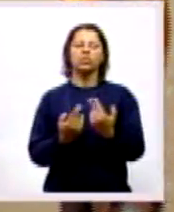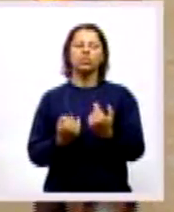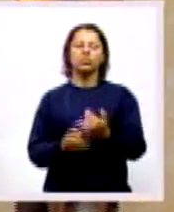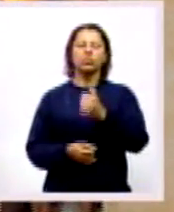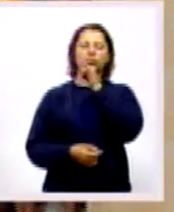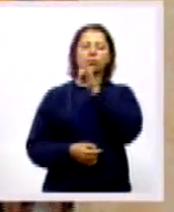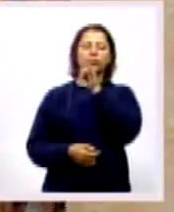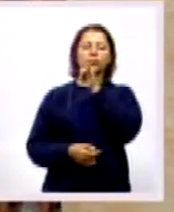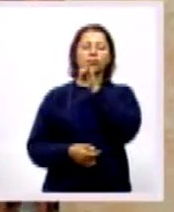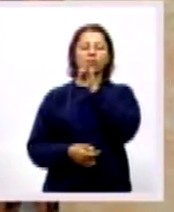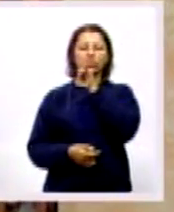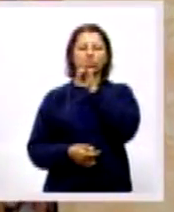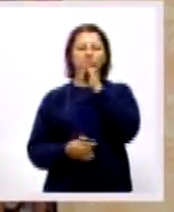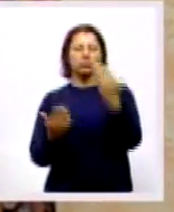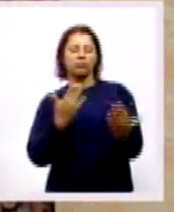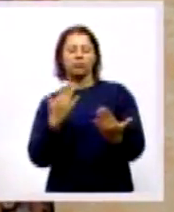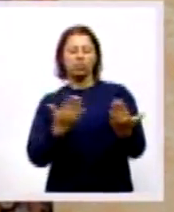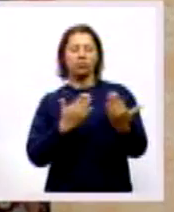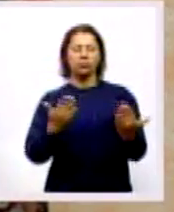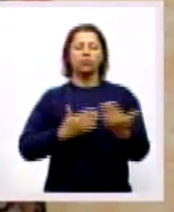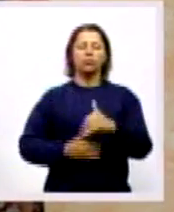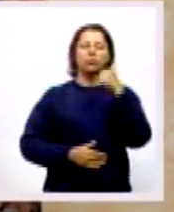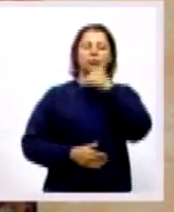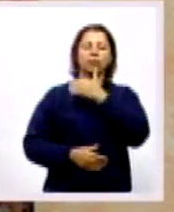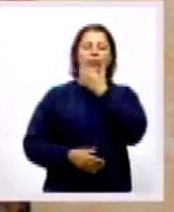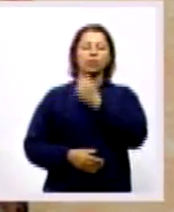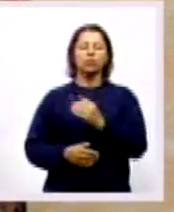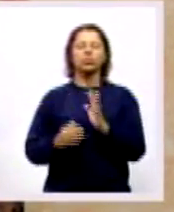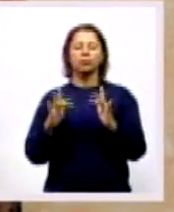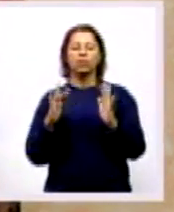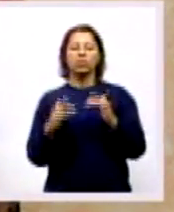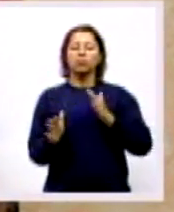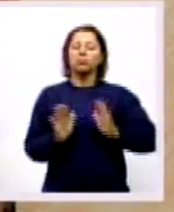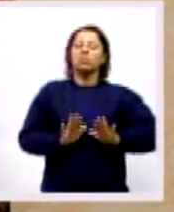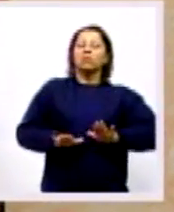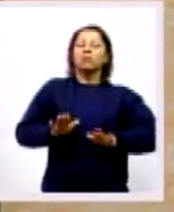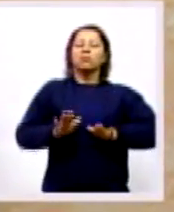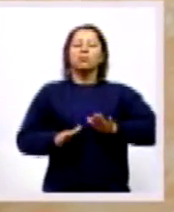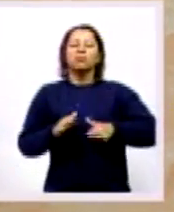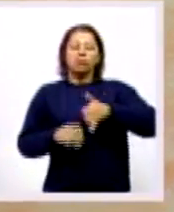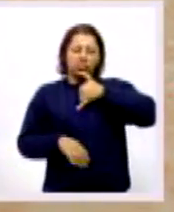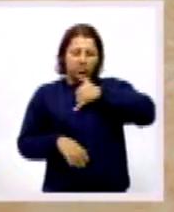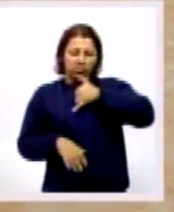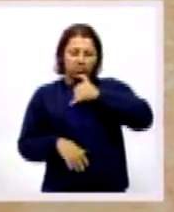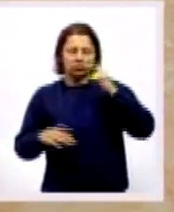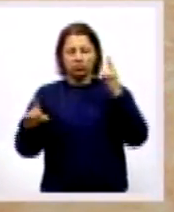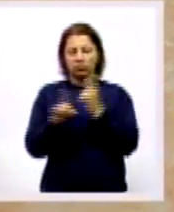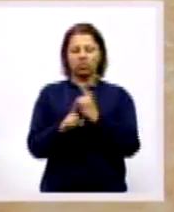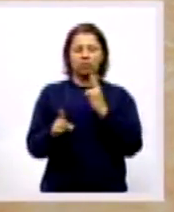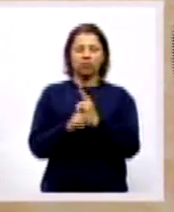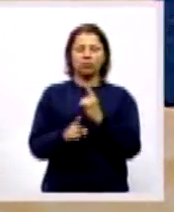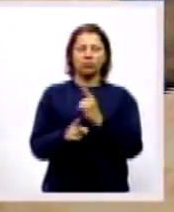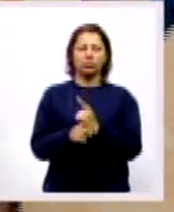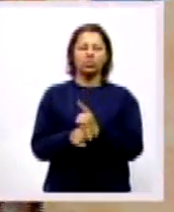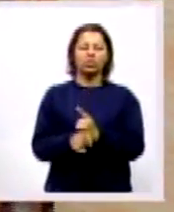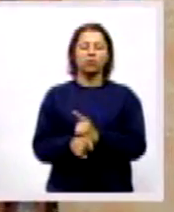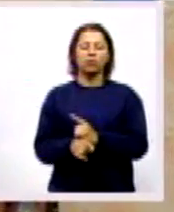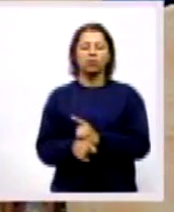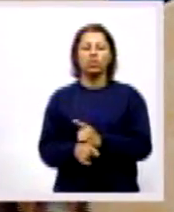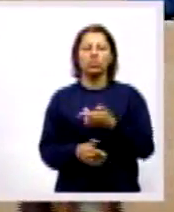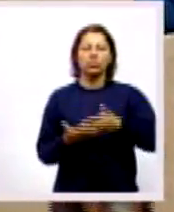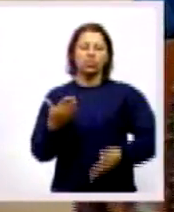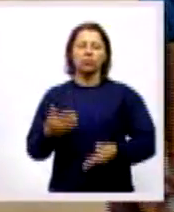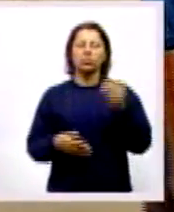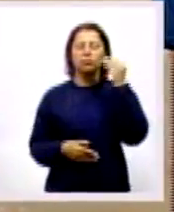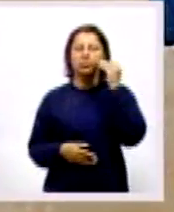já deve ter escutado falar, do casalzinho mais ou menos. Coisa triste é você encontrar um casal depois de um determinado tempo que perdeu o